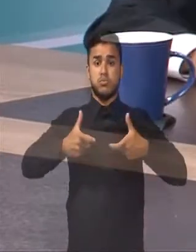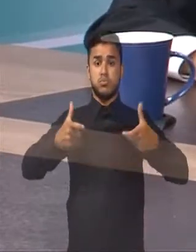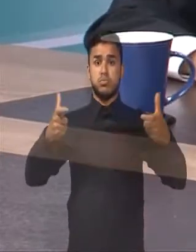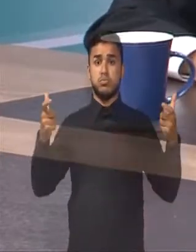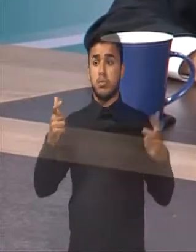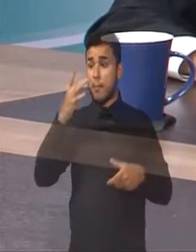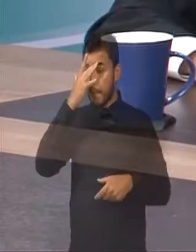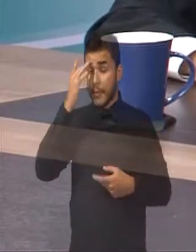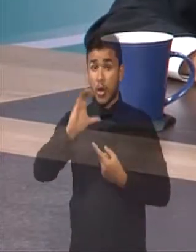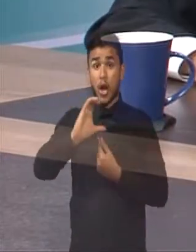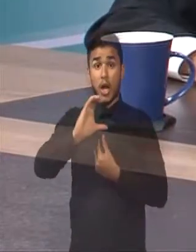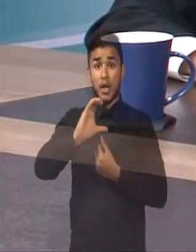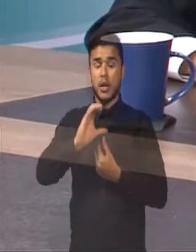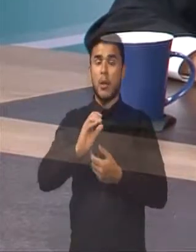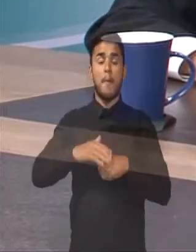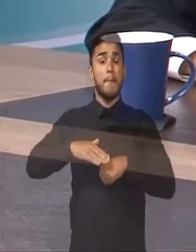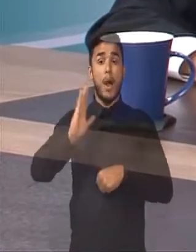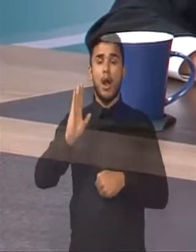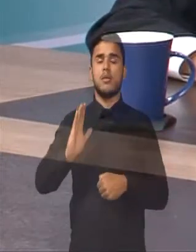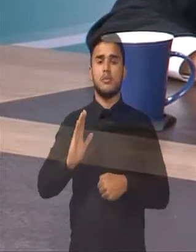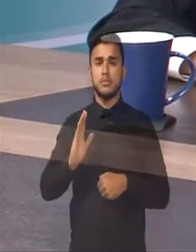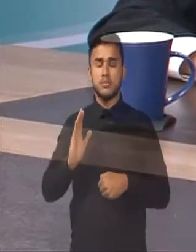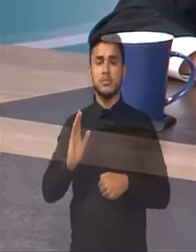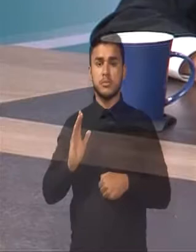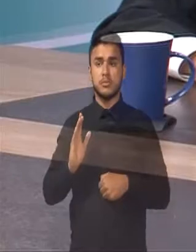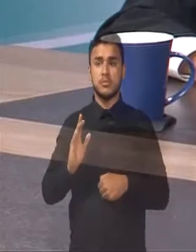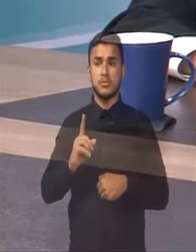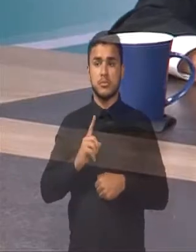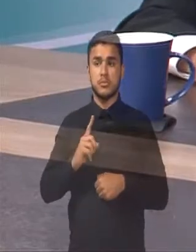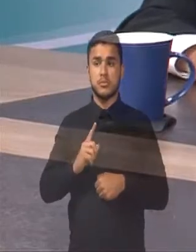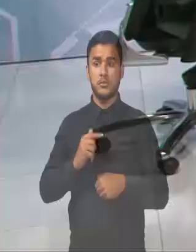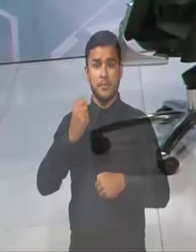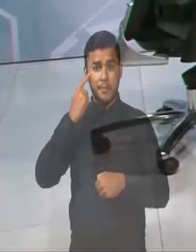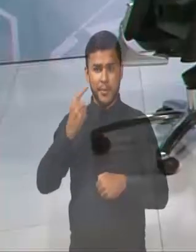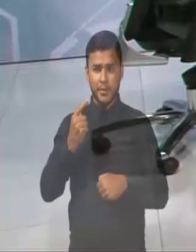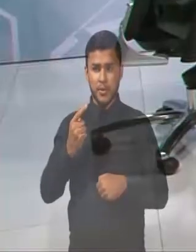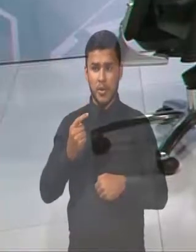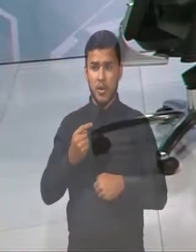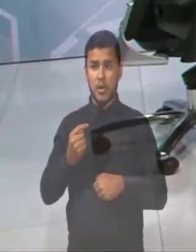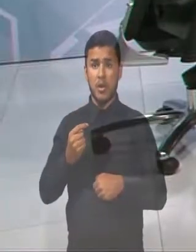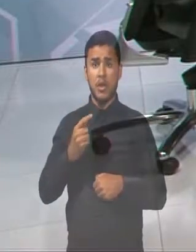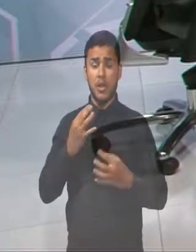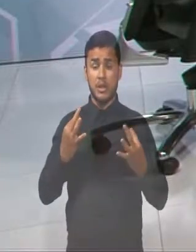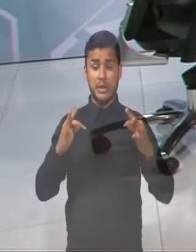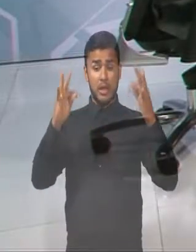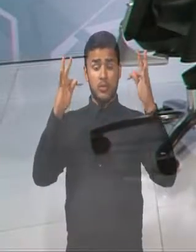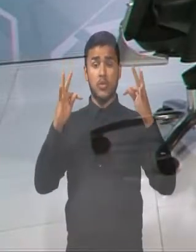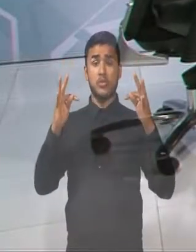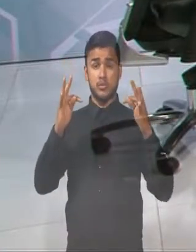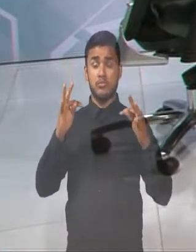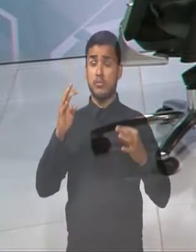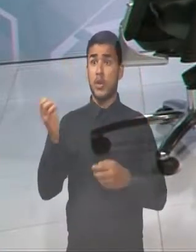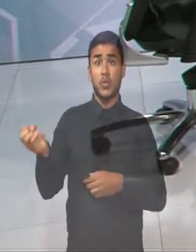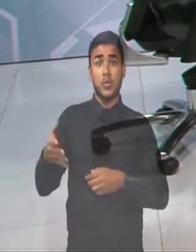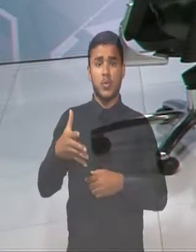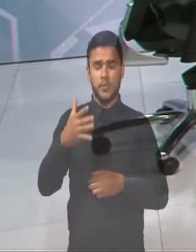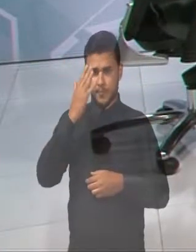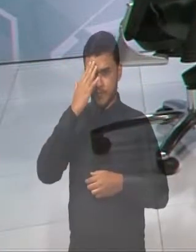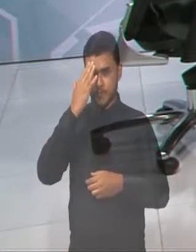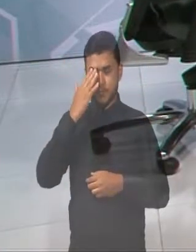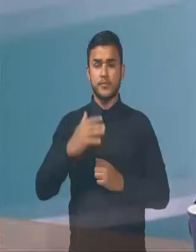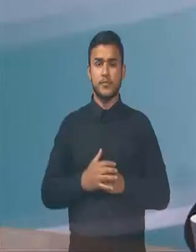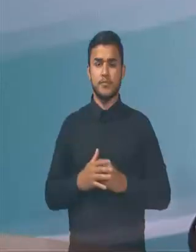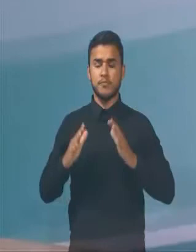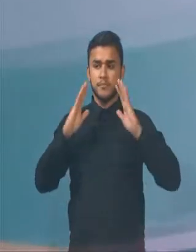número de consumidores. A tecnologia mais moderna é cara hoje, amanhã é bem mais barata e o consumo é geral. A escalabilidade vem na perspectiva exatamente